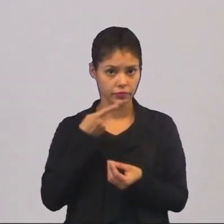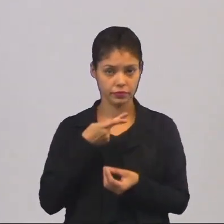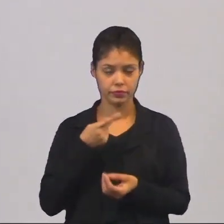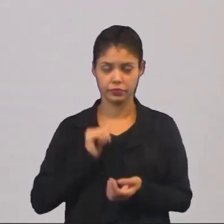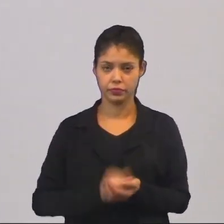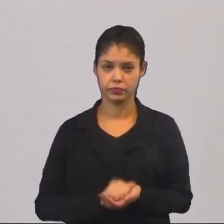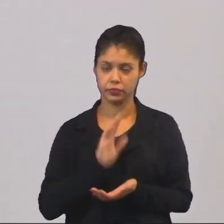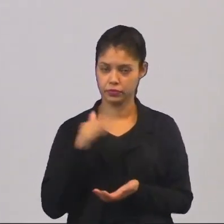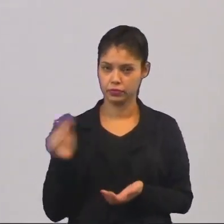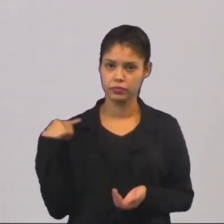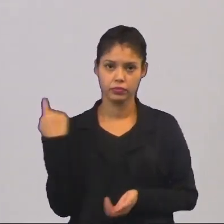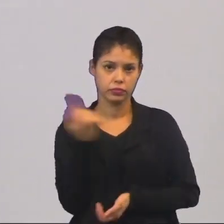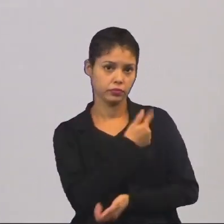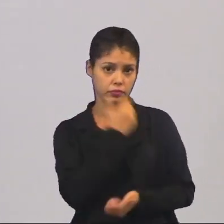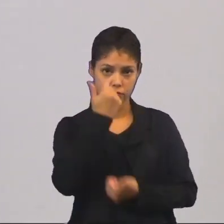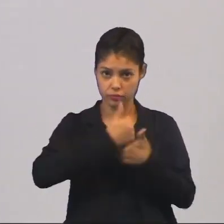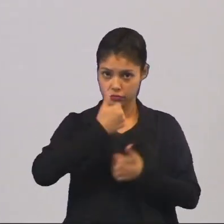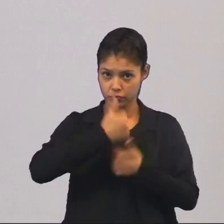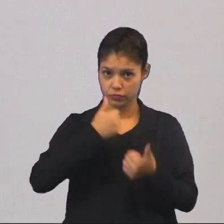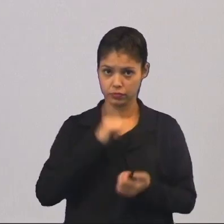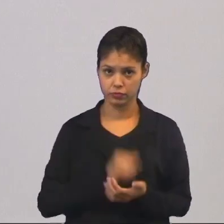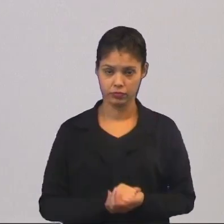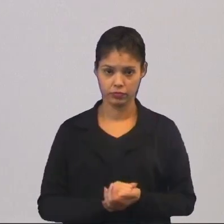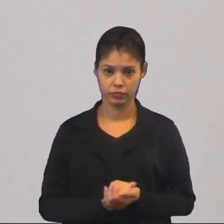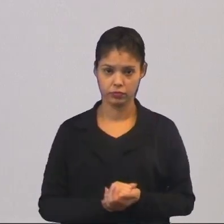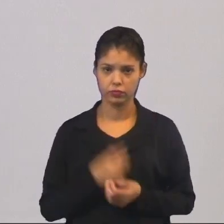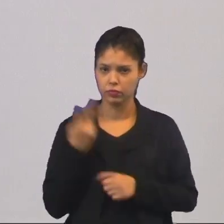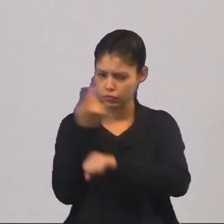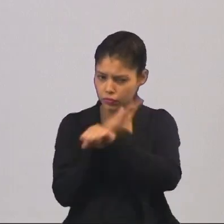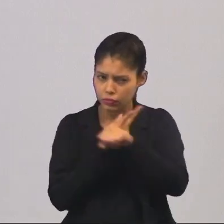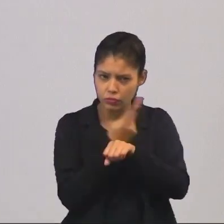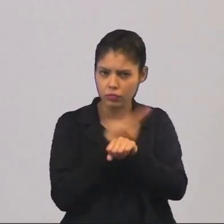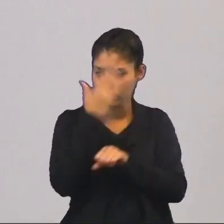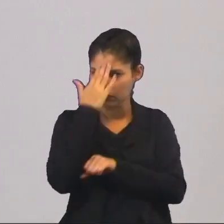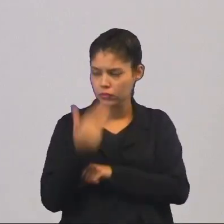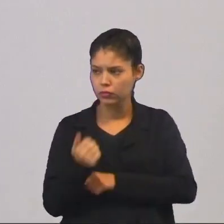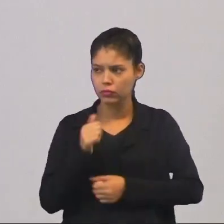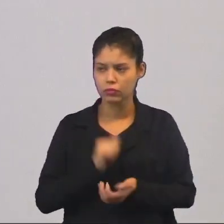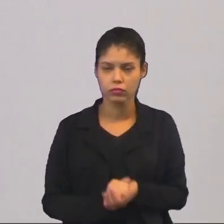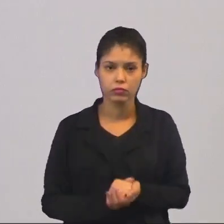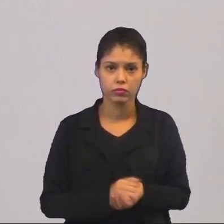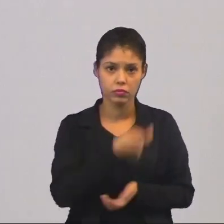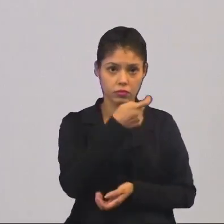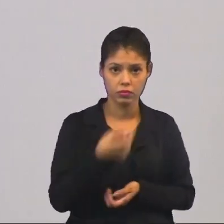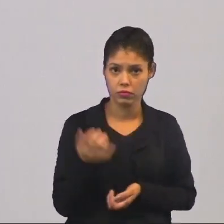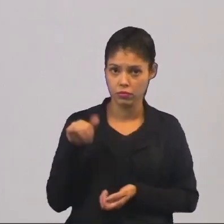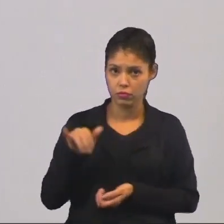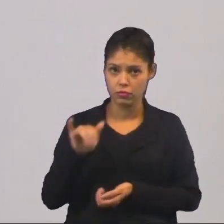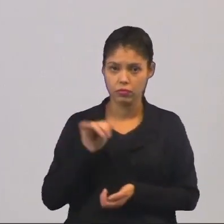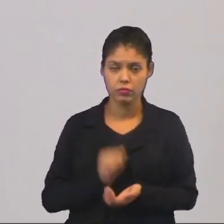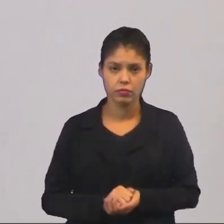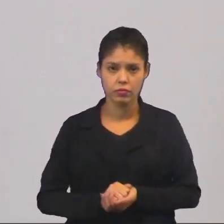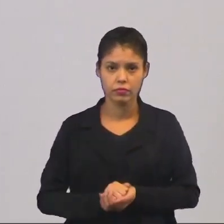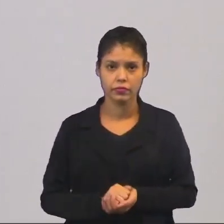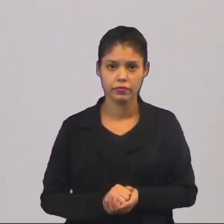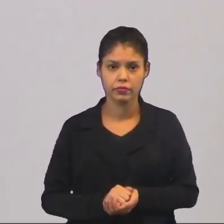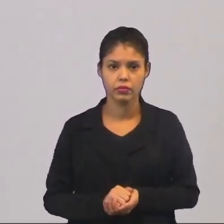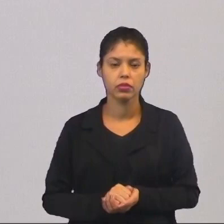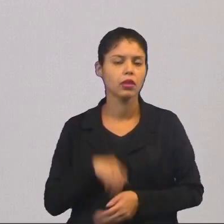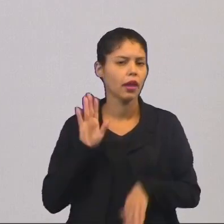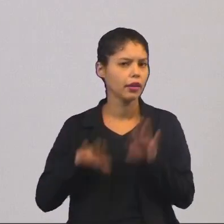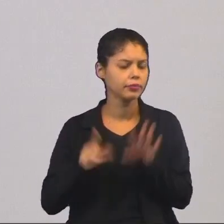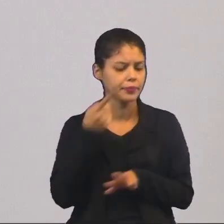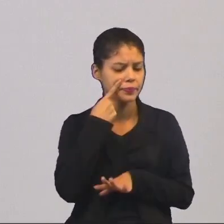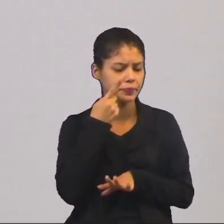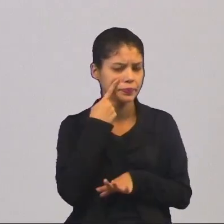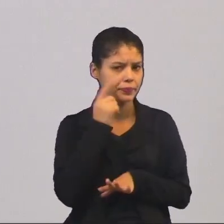falando, quando a gente fala em substituição, procura saber entre o x e o y. Às vezes